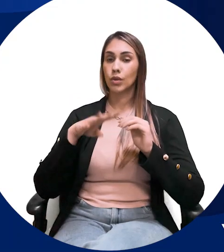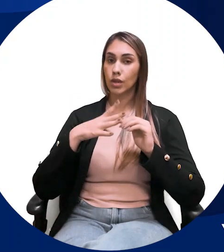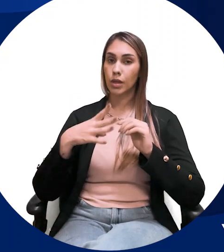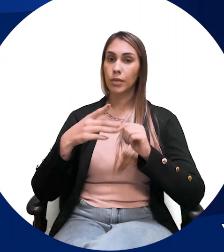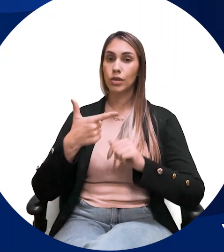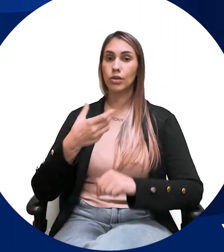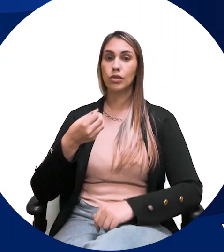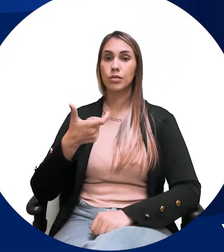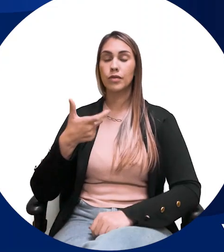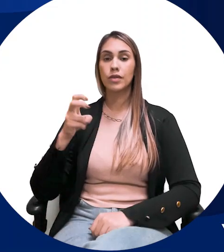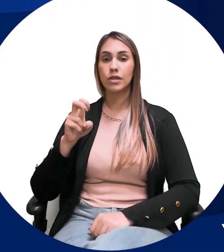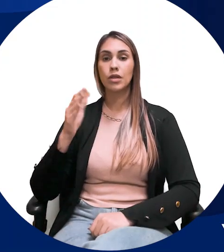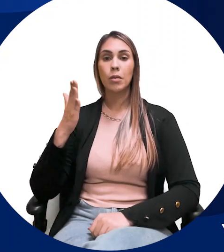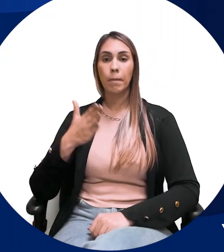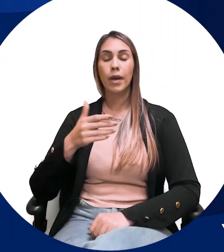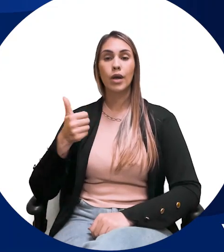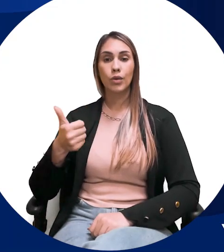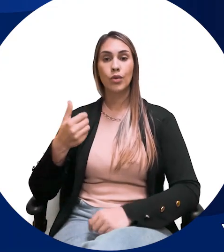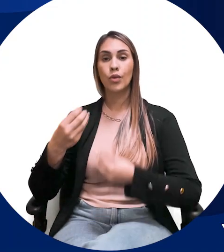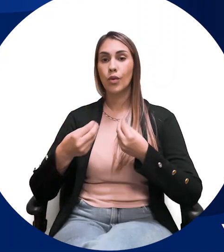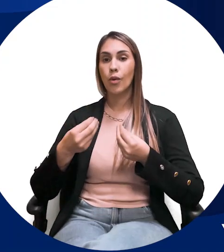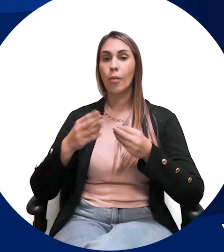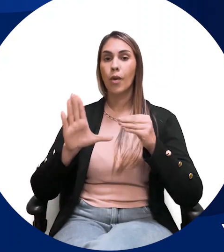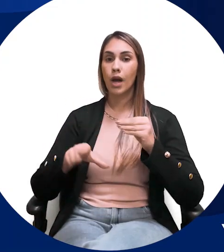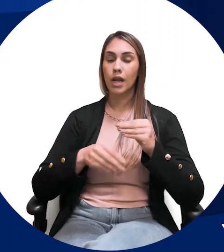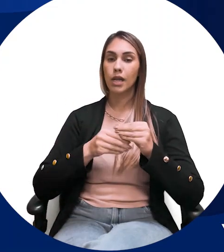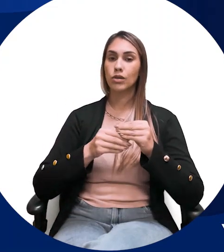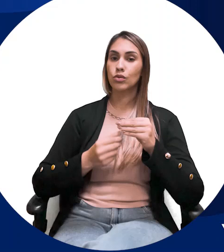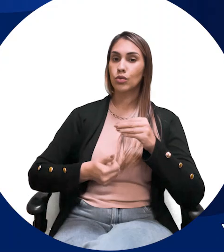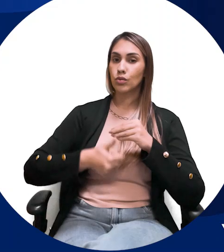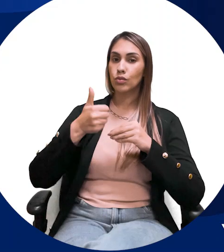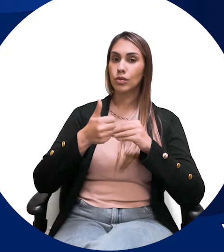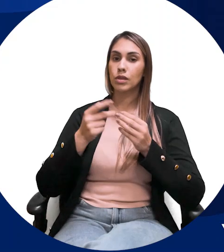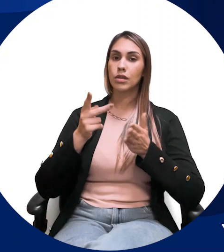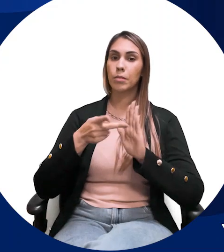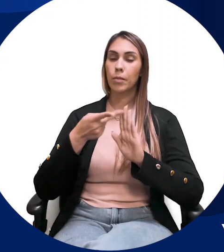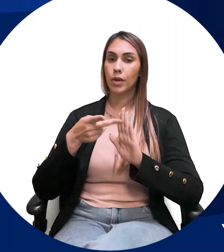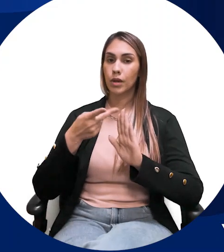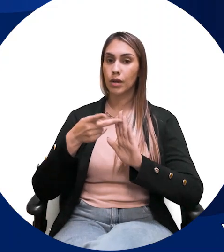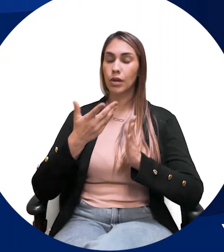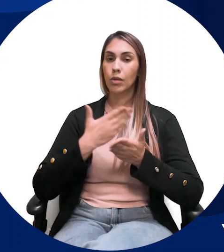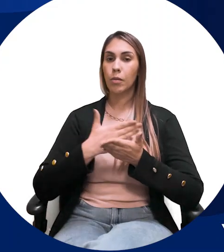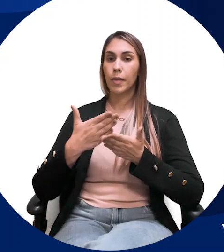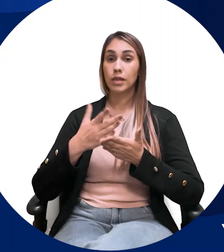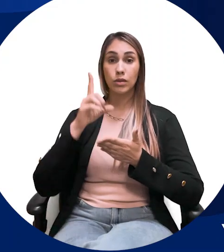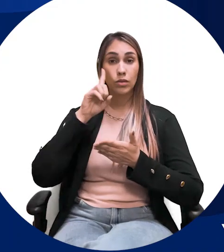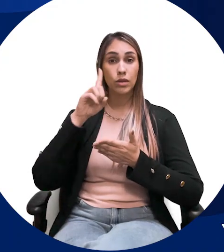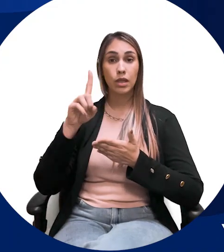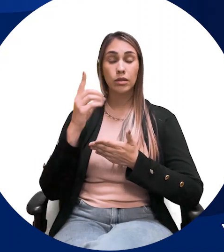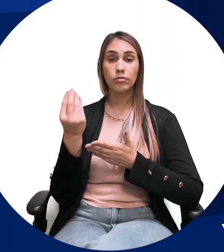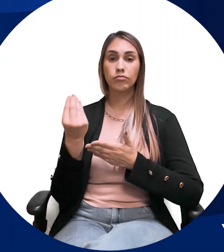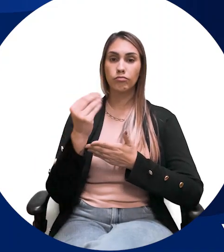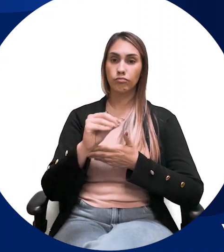cronograma 2025/1, conforme anexo 1 desta portaria. Artigo 17º. Essa portaria entra em vigor